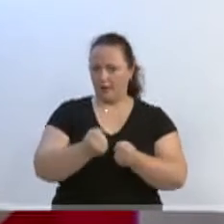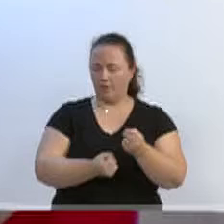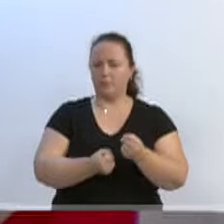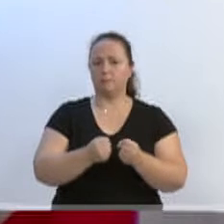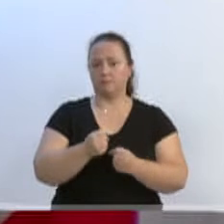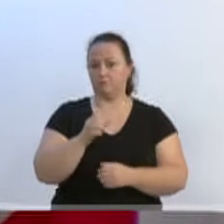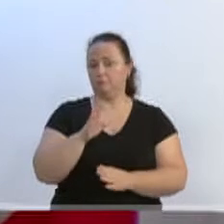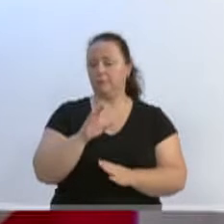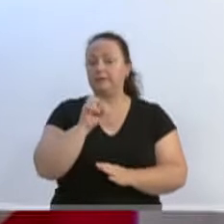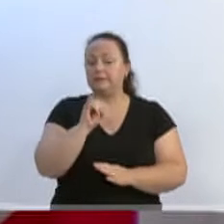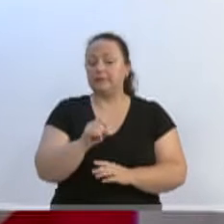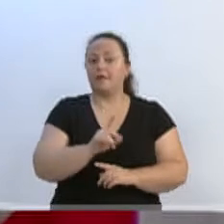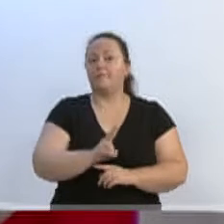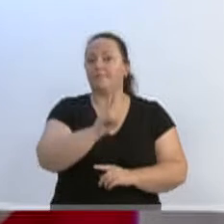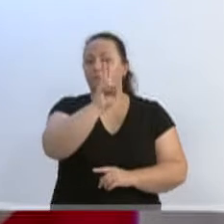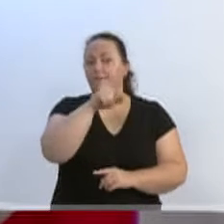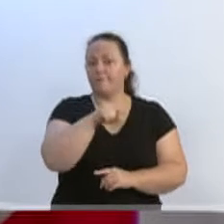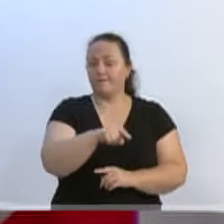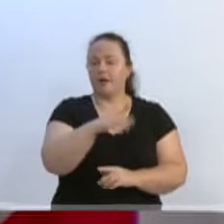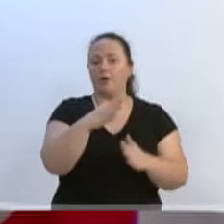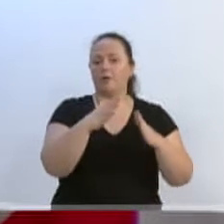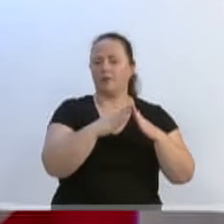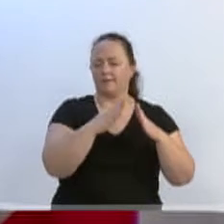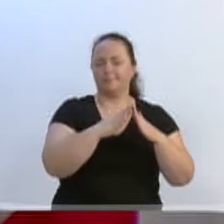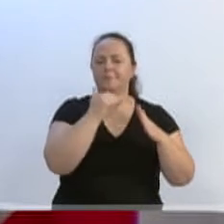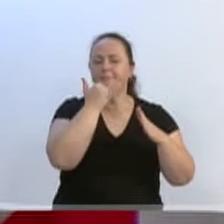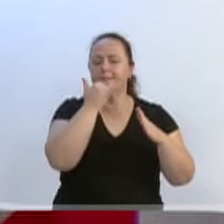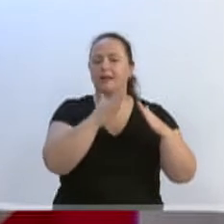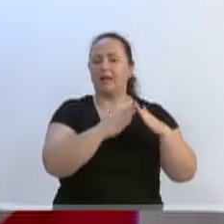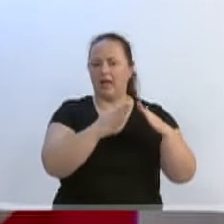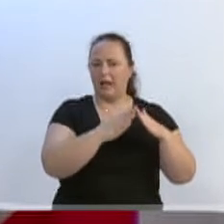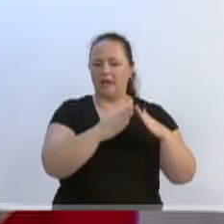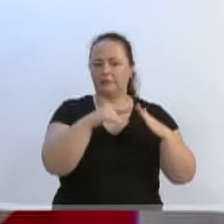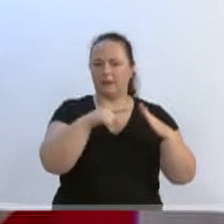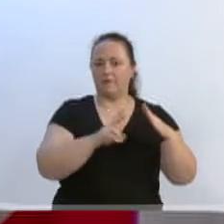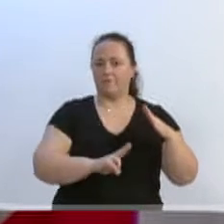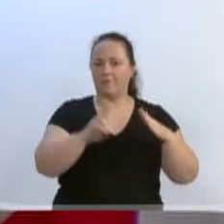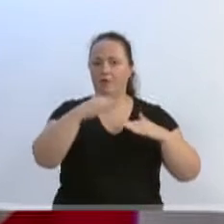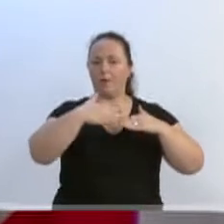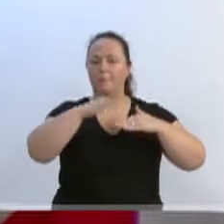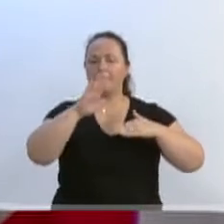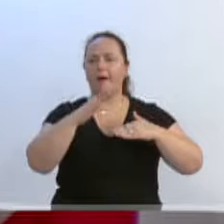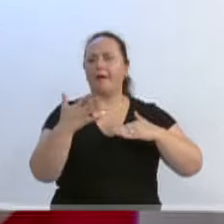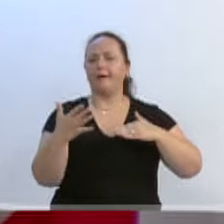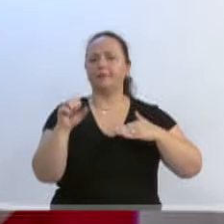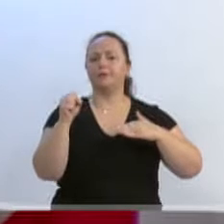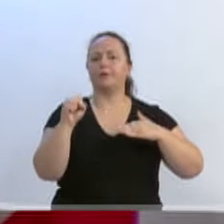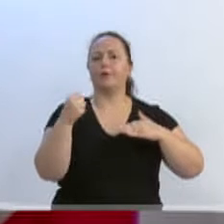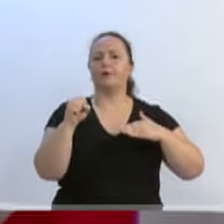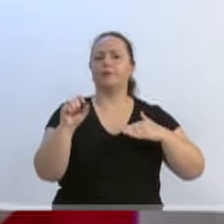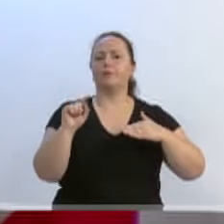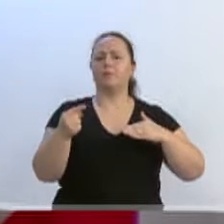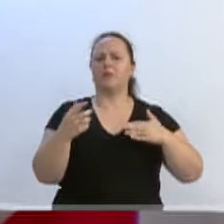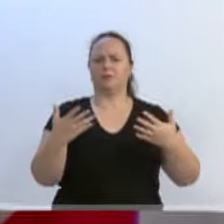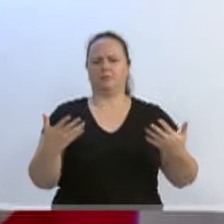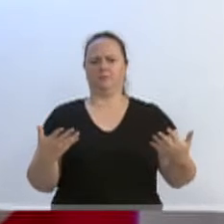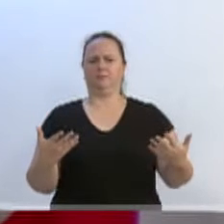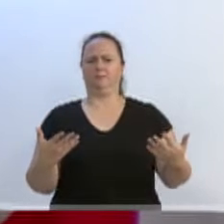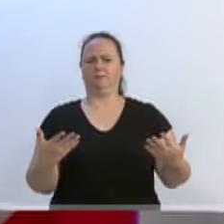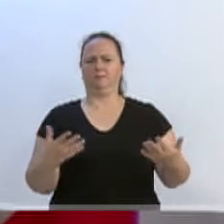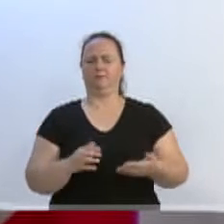cujo valor da mesma vereador marcelo lanzarin não ultrapasse 8 mil reais